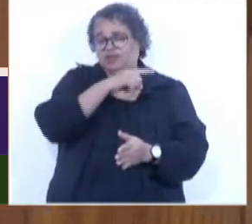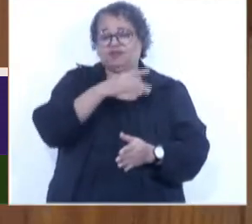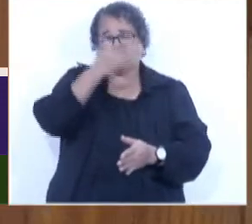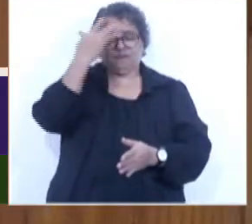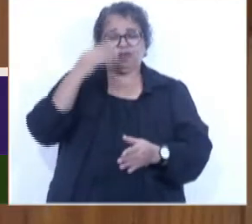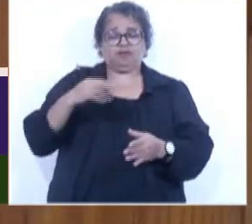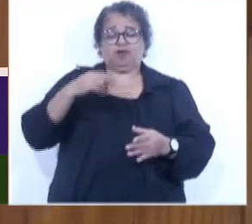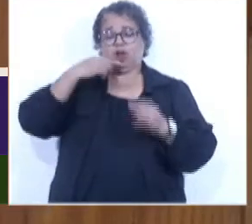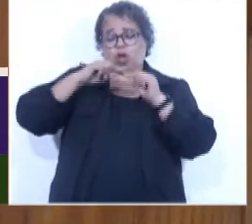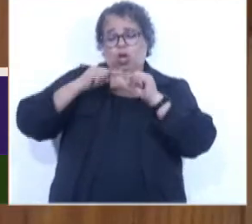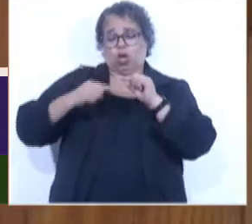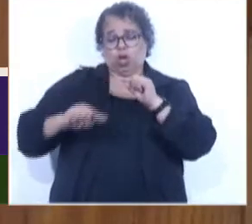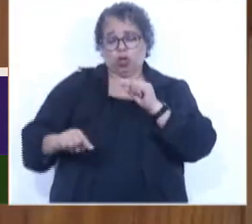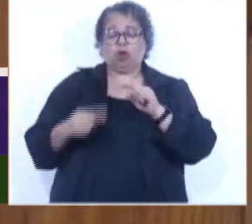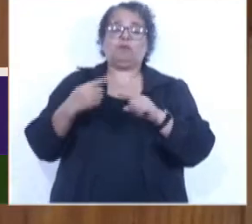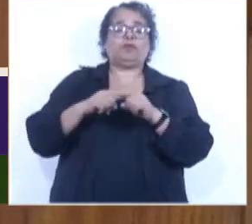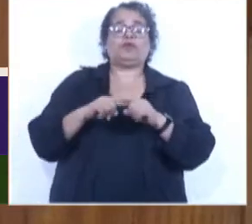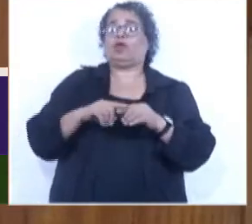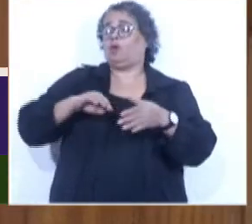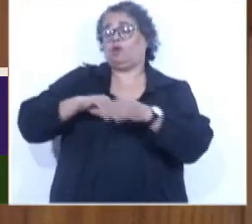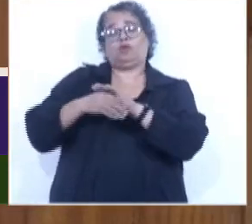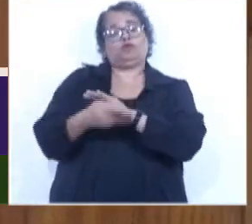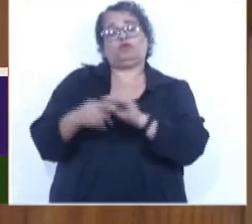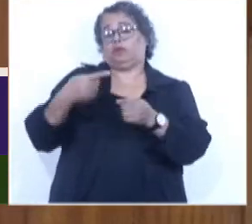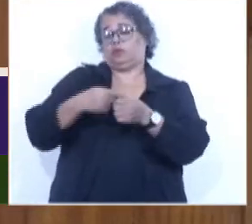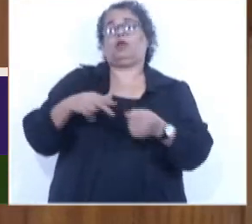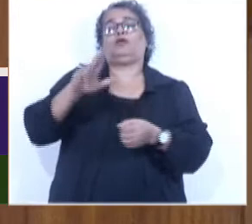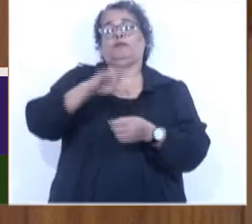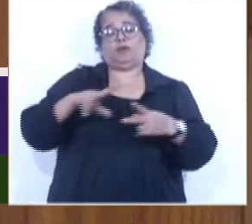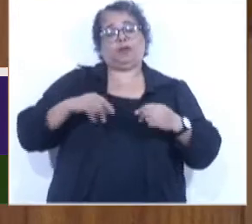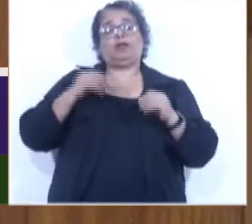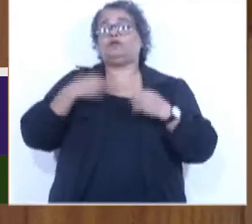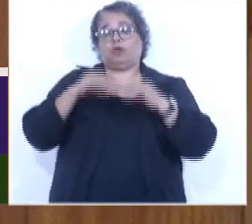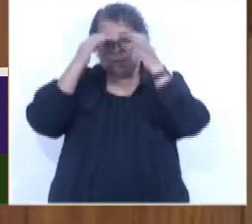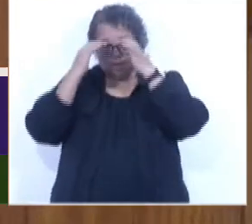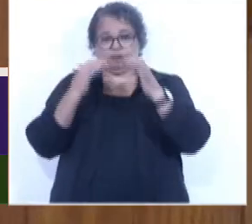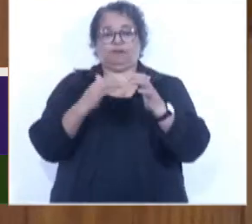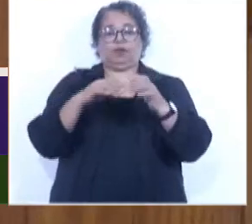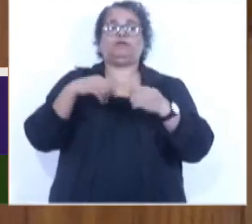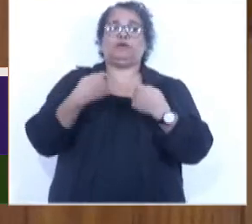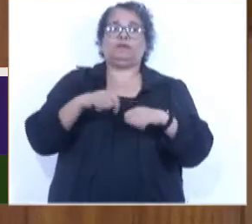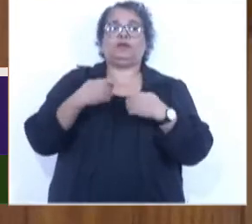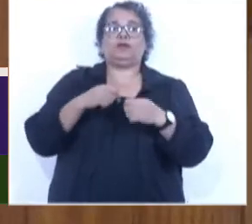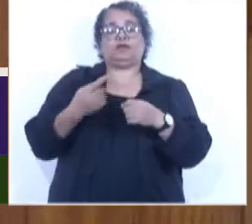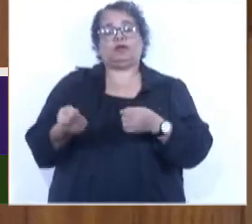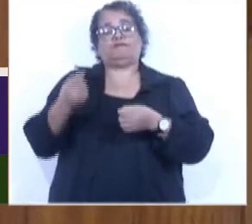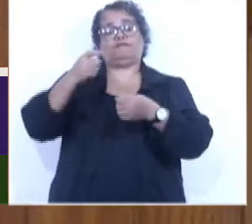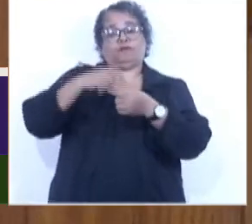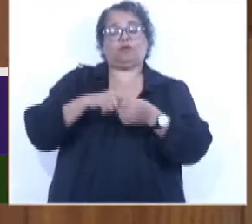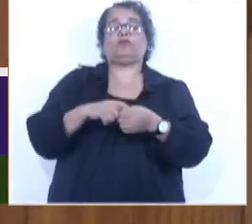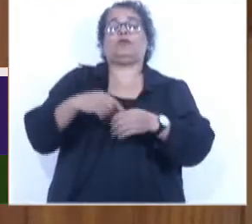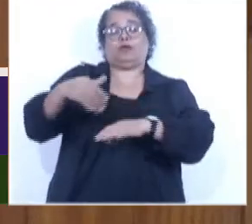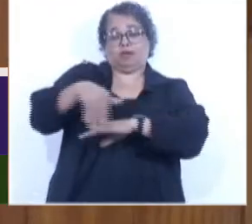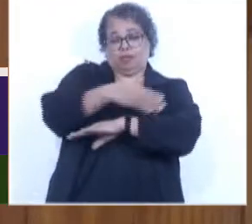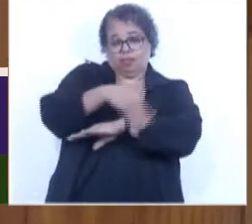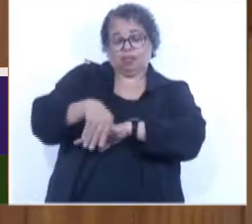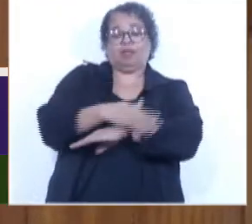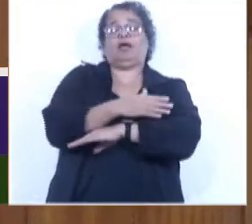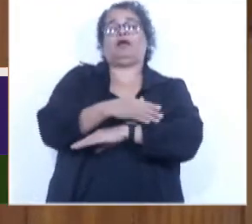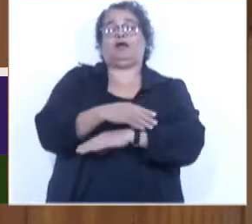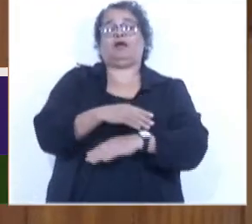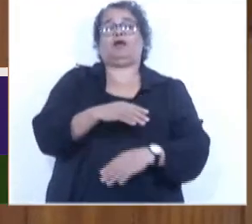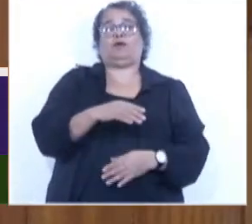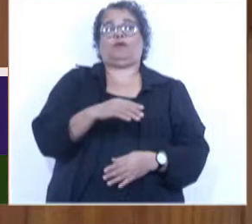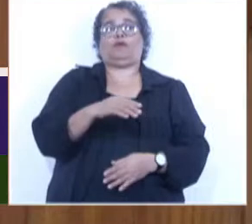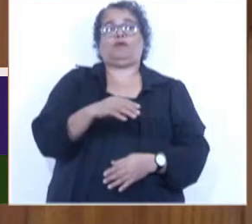reclamam a festa é uma tradição nossa cidade e merece respeito nós precisamos de voltar com a festa para a Avenida